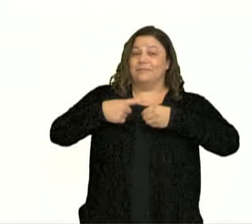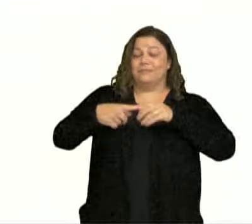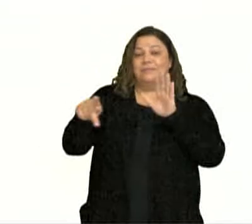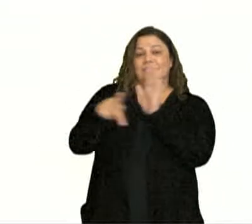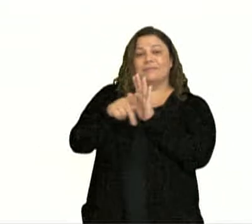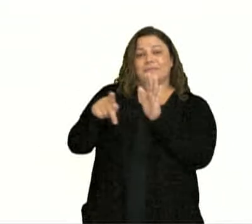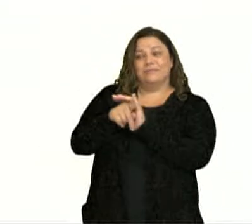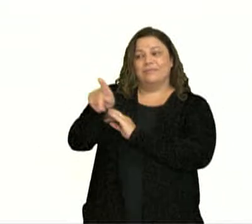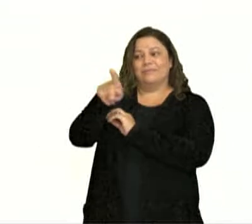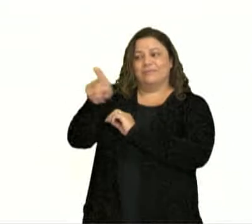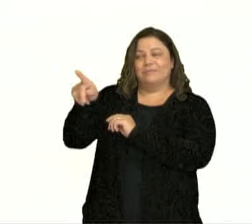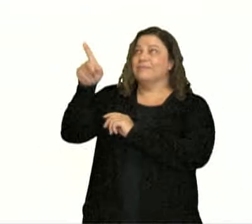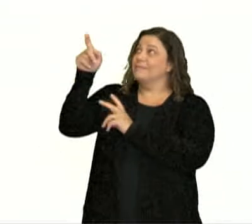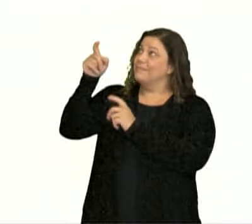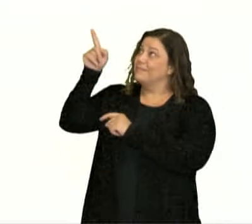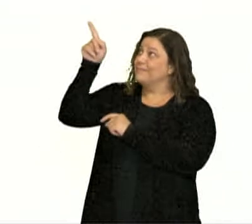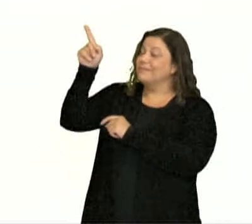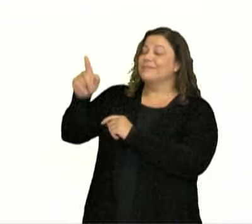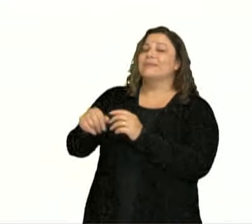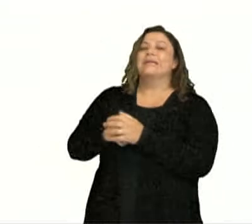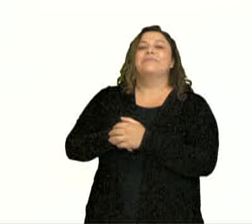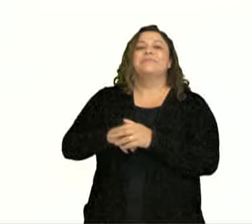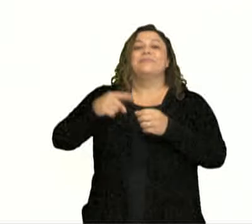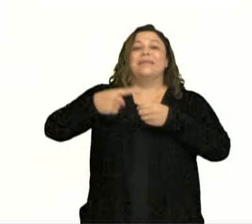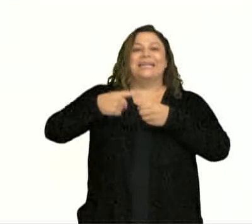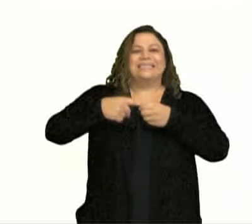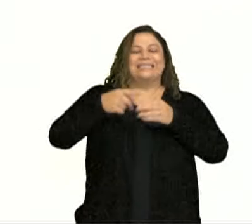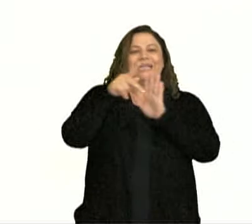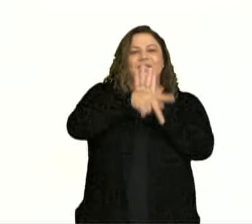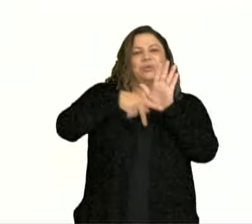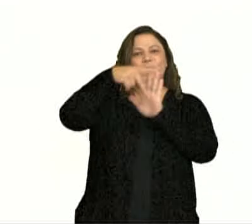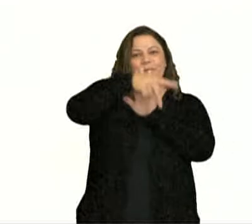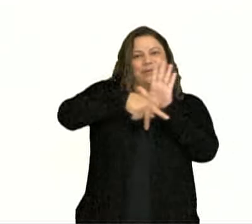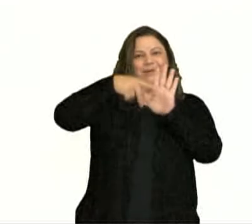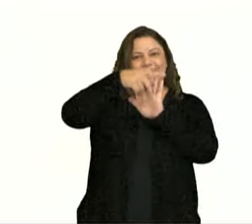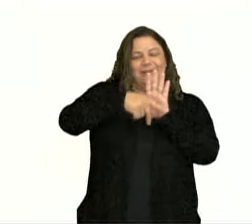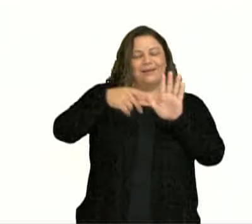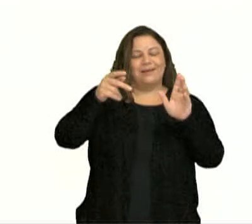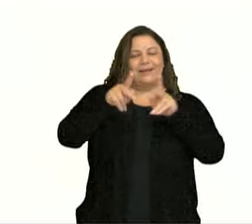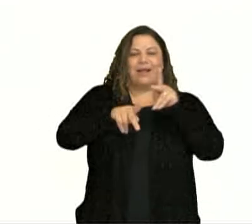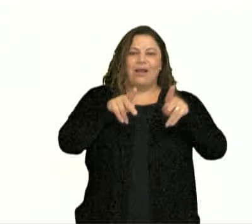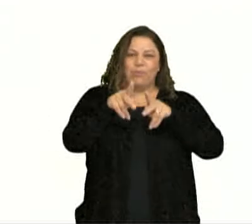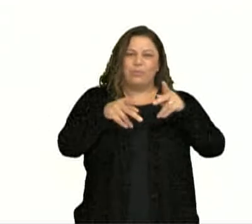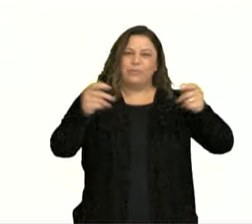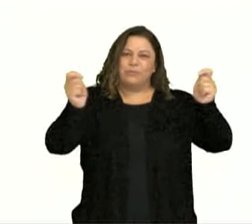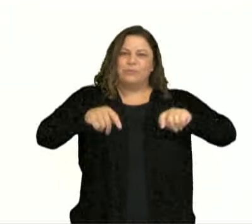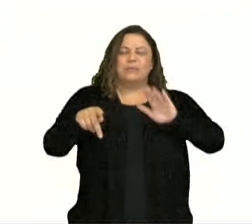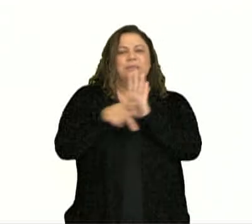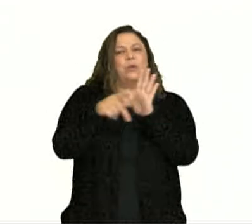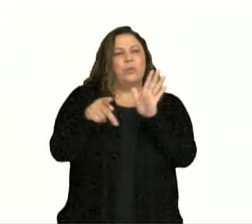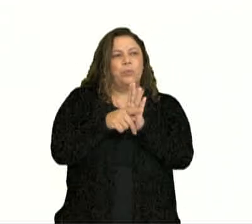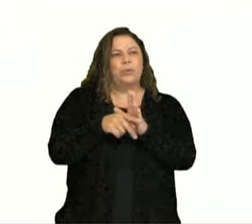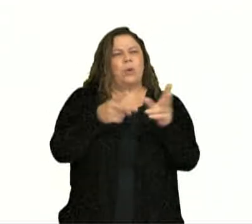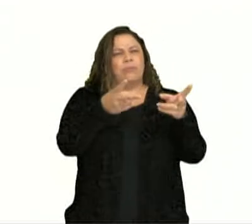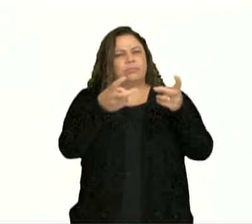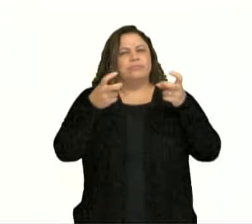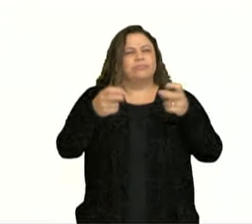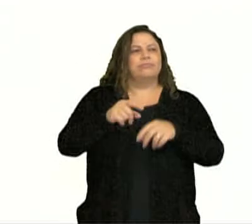quem não sabia, agora vai ficar sabendo, na cidade de Paranaguá, a população estimada, né,